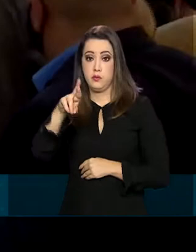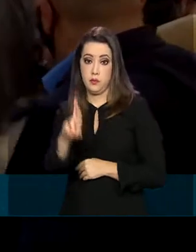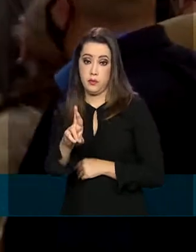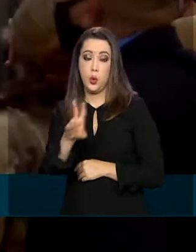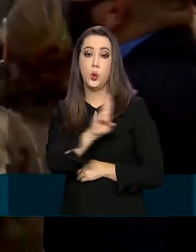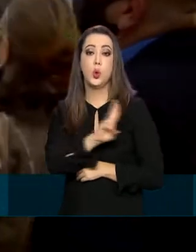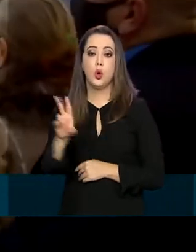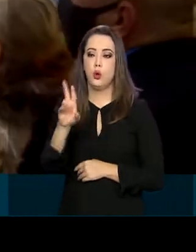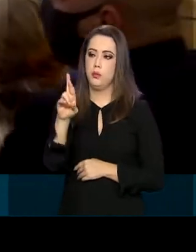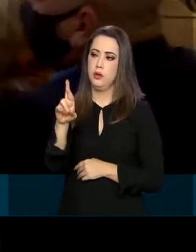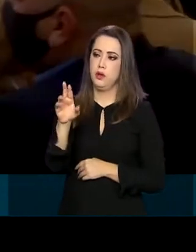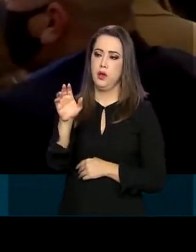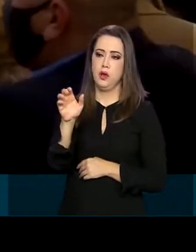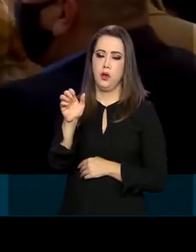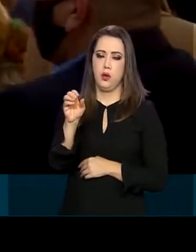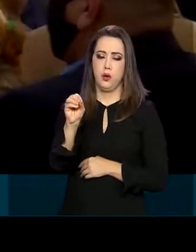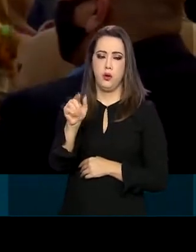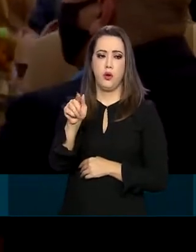Marinho.